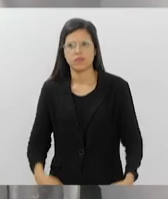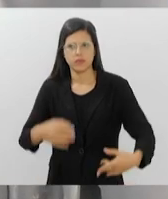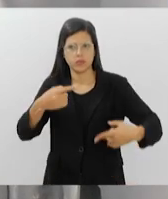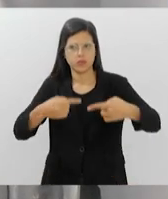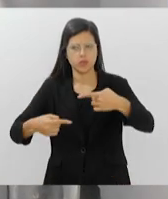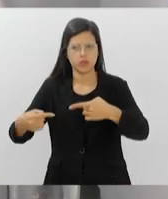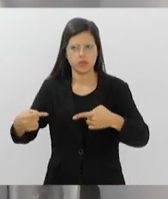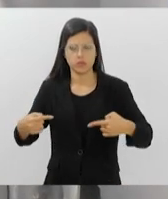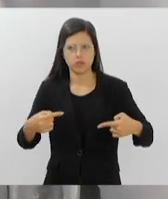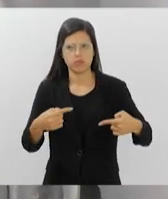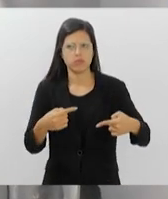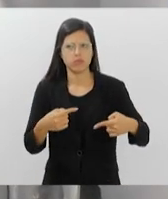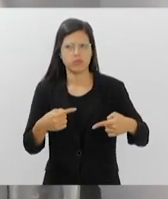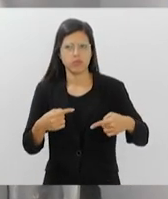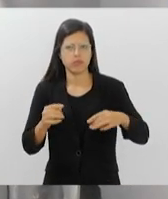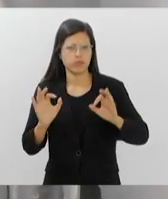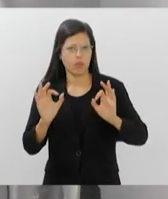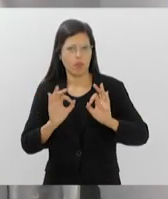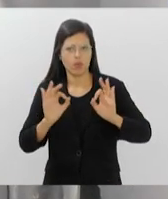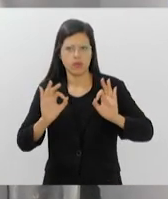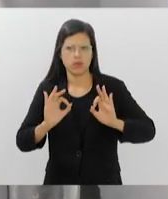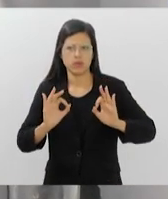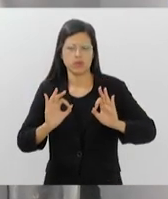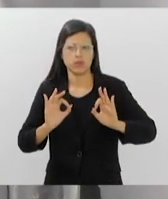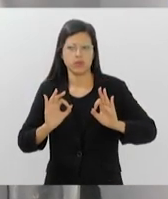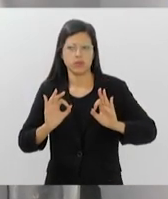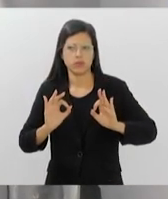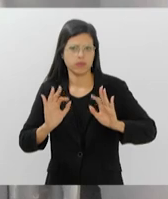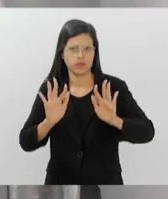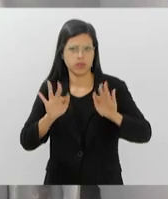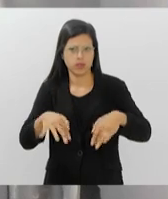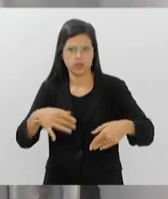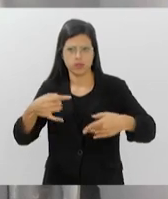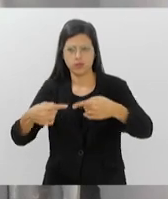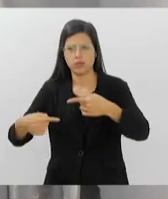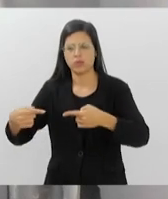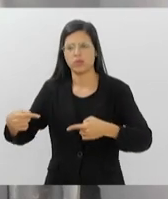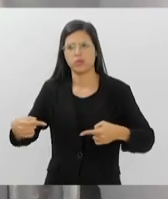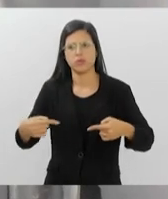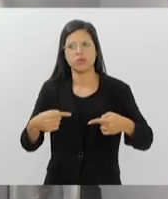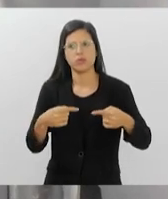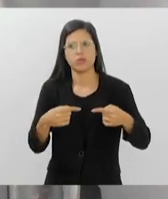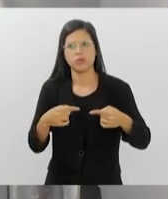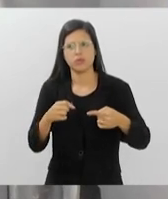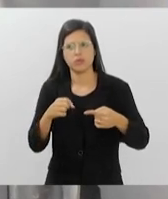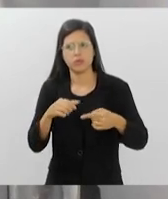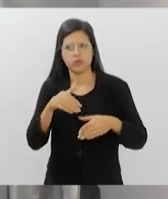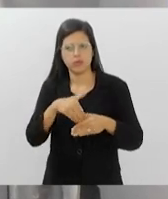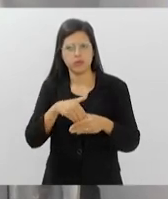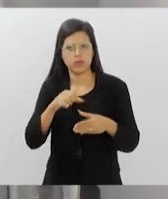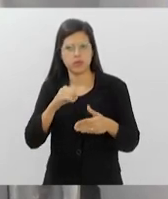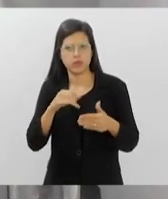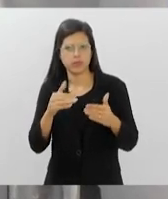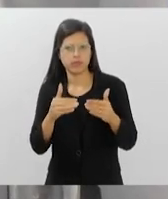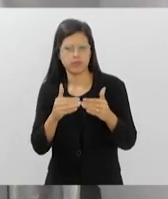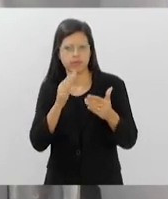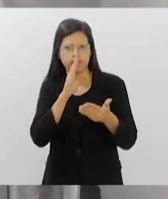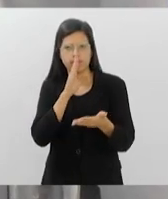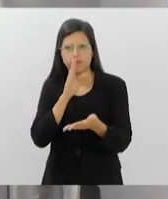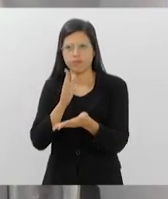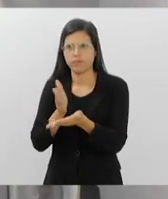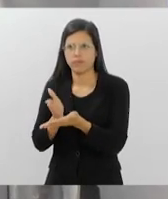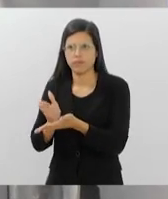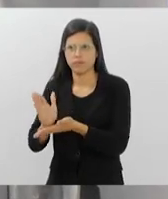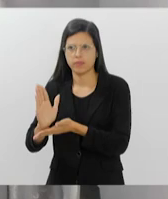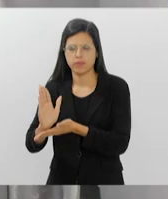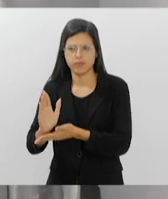discussão, não havendo quem queira discutir, encerrada a discussão, em votação, os senhores que aprovam, permaneçam como